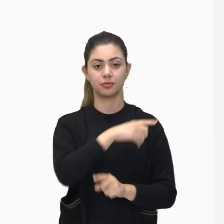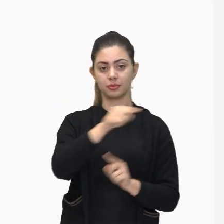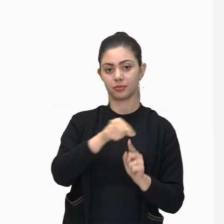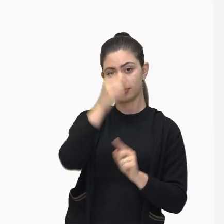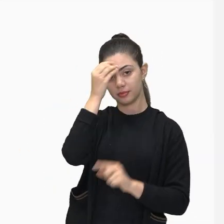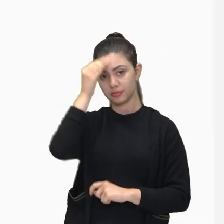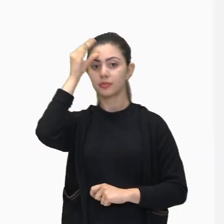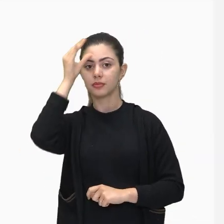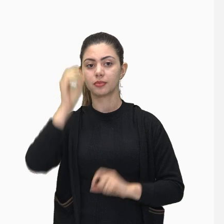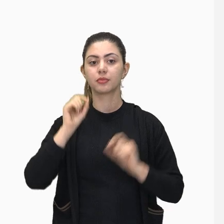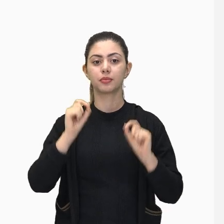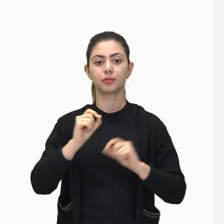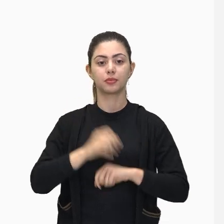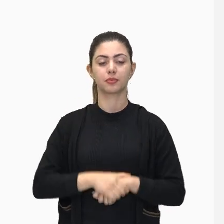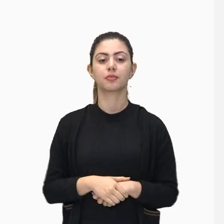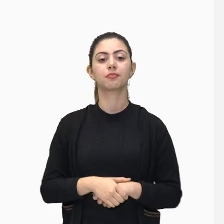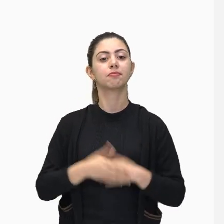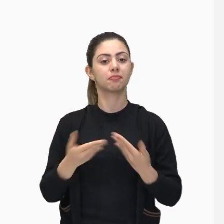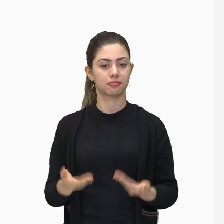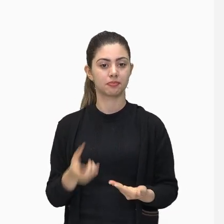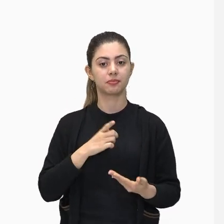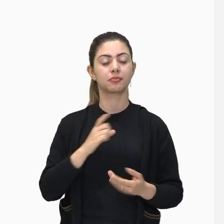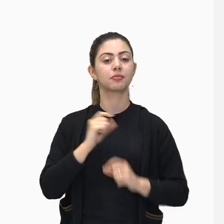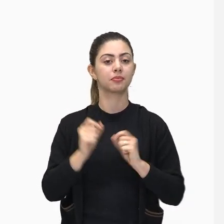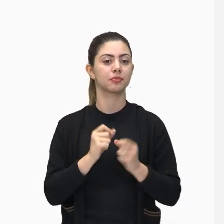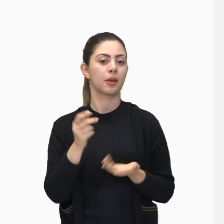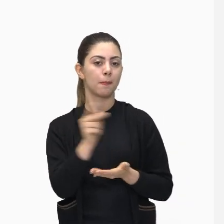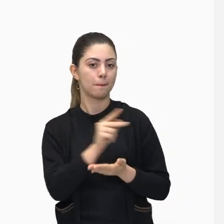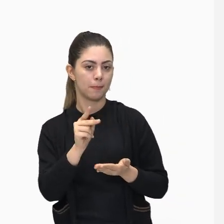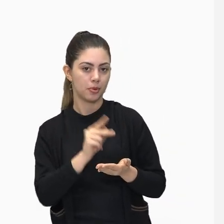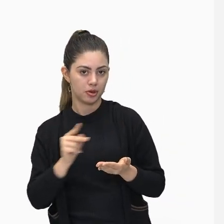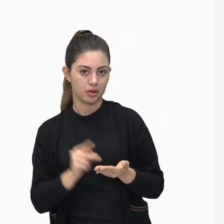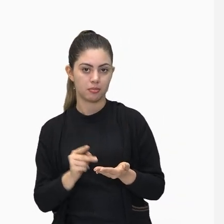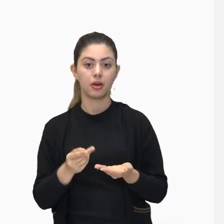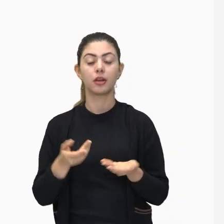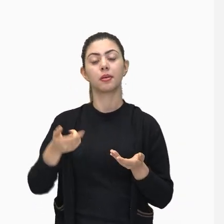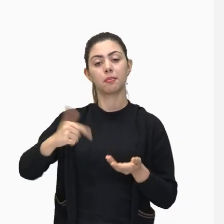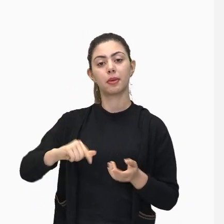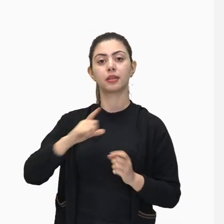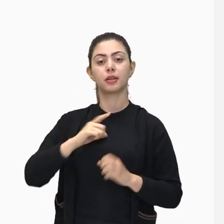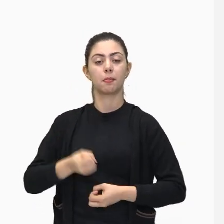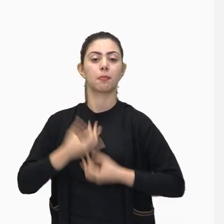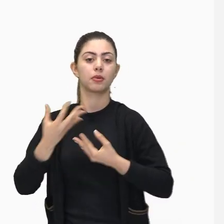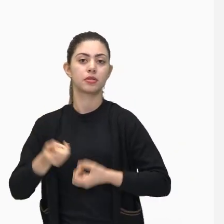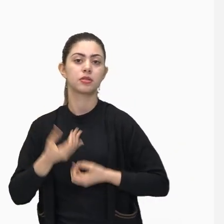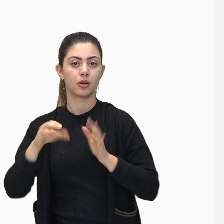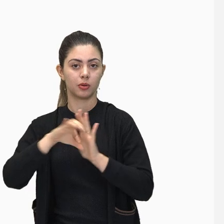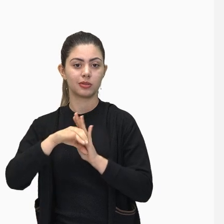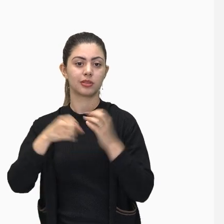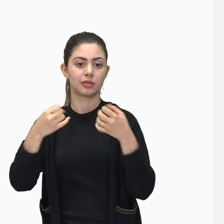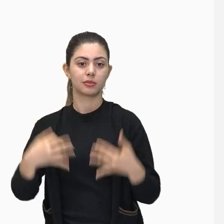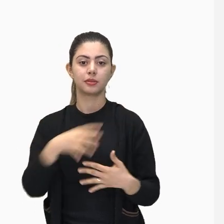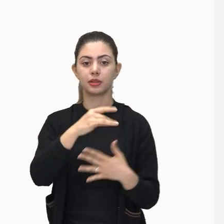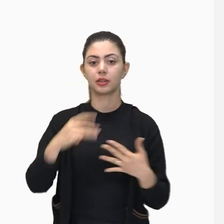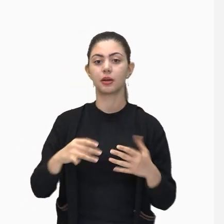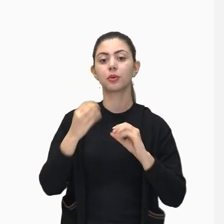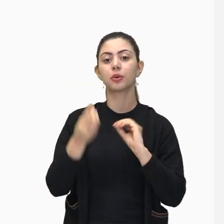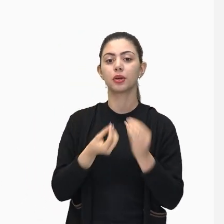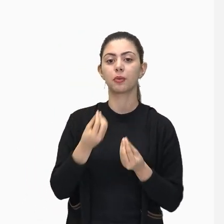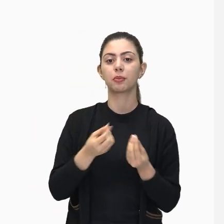nosso objeto de conhecimento, poema, o conceito de poesia, detalhamento, leitura